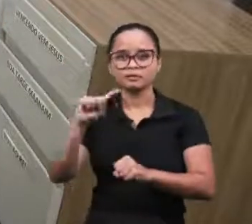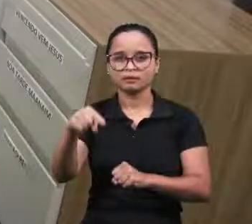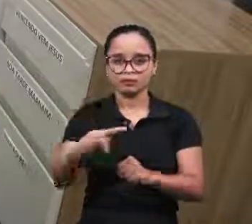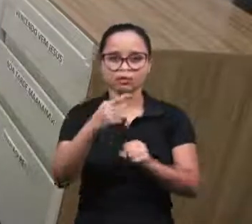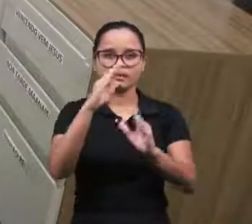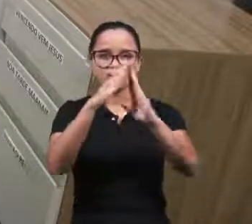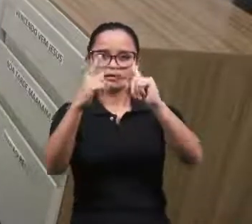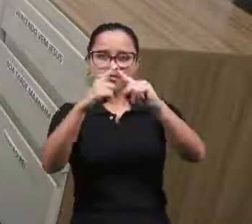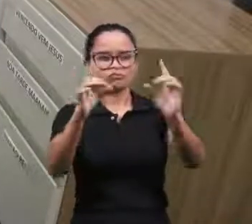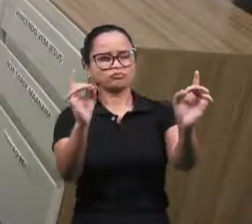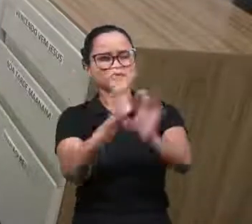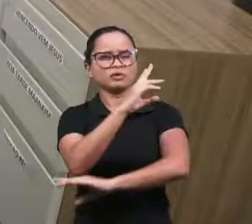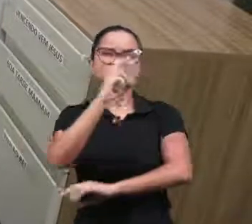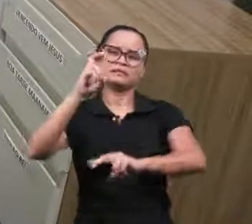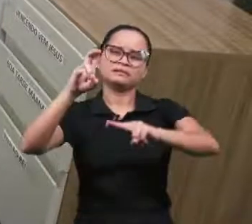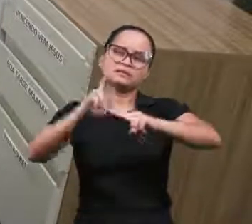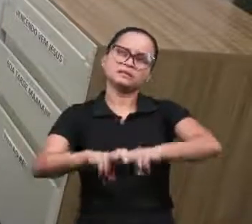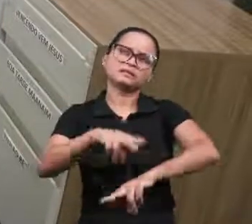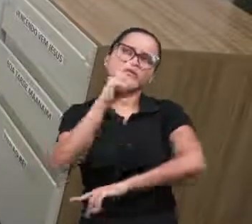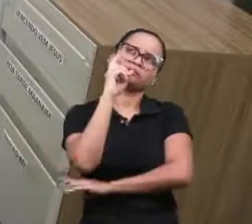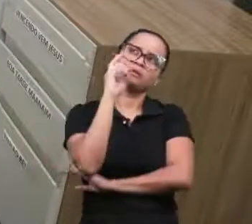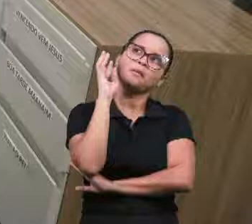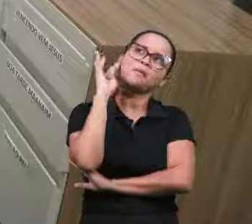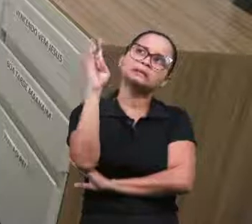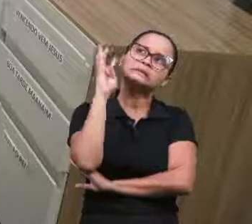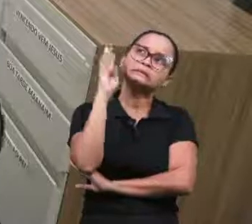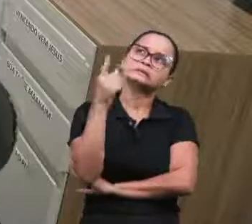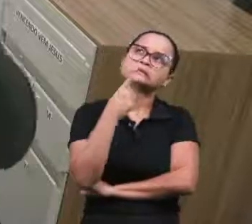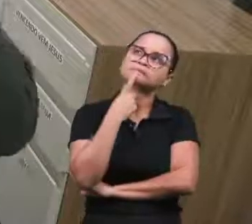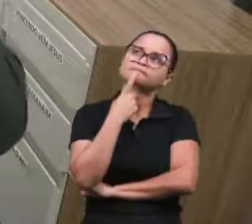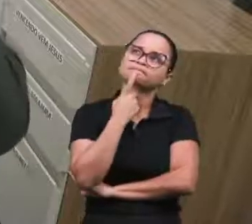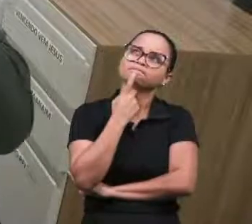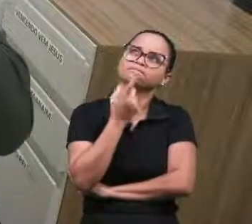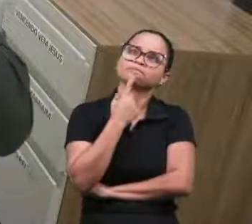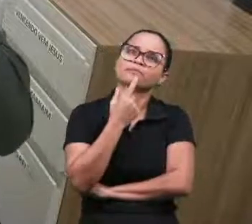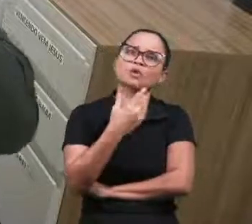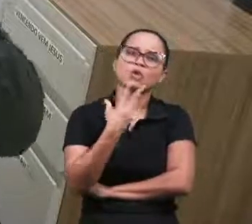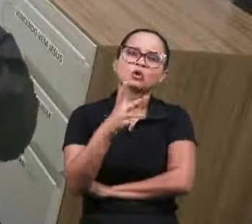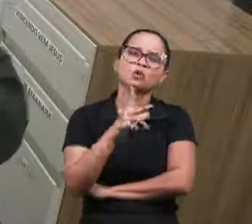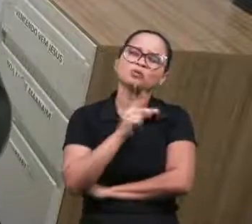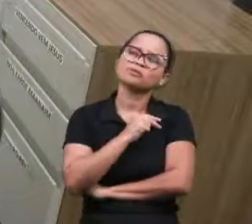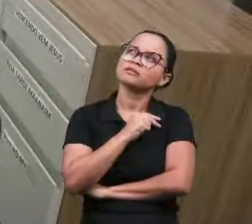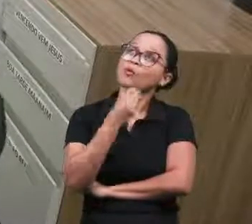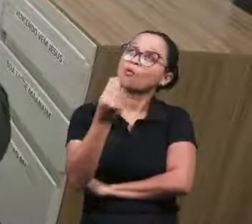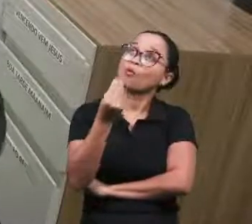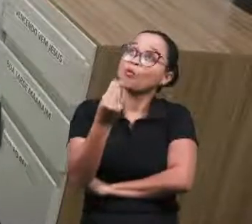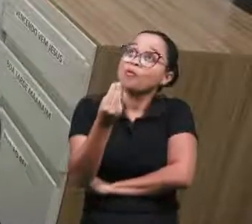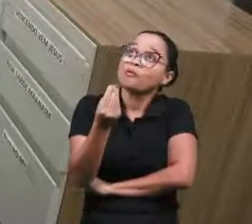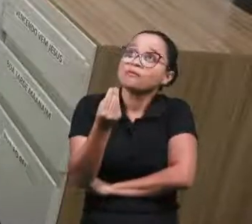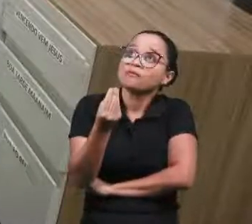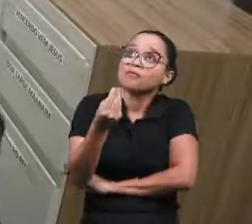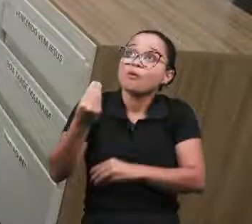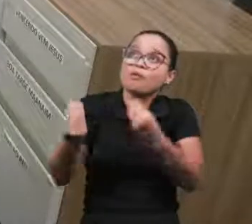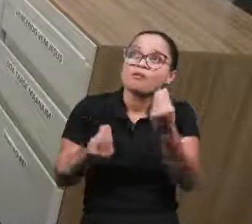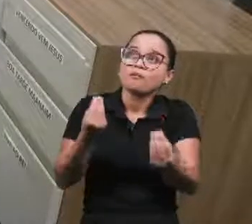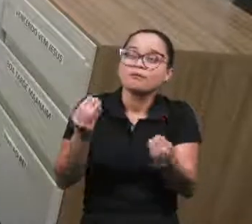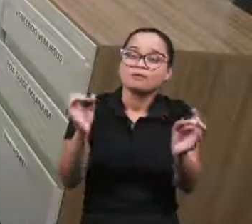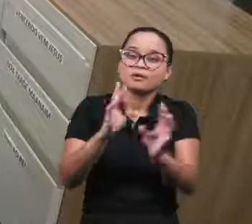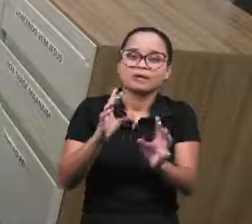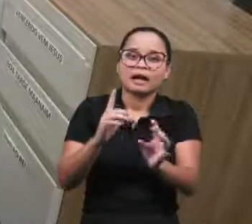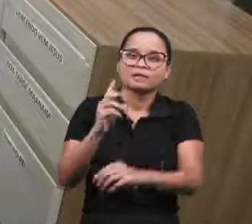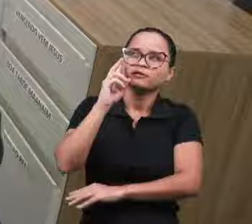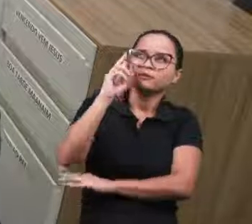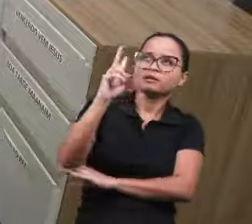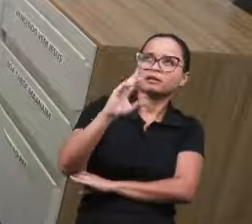a gente senta assim e fica imaginando assim, gente, meu Deus, como é que essa coisa parece que... Porque a gente olha assim, claro que não vai cair